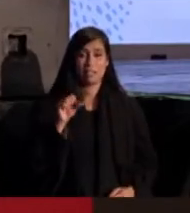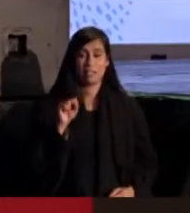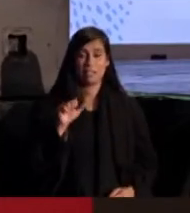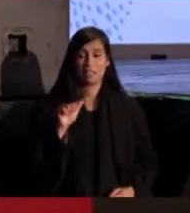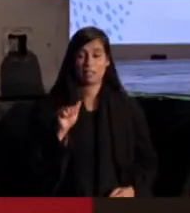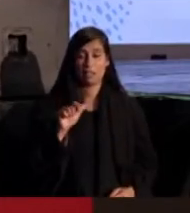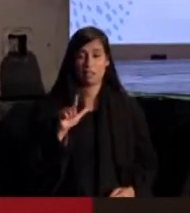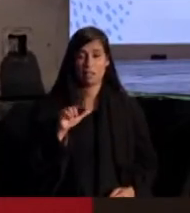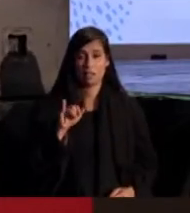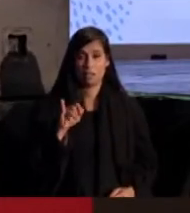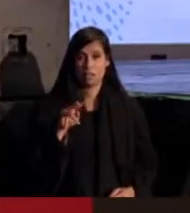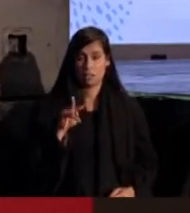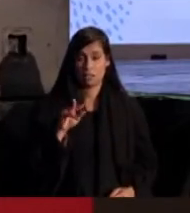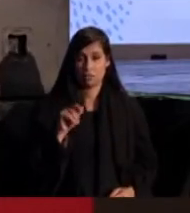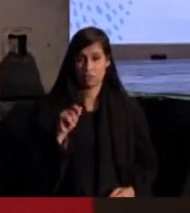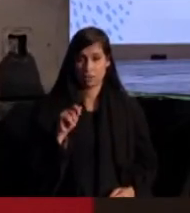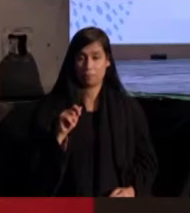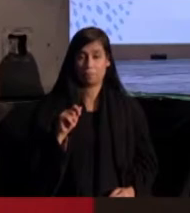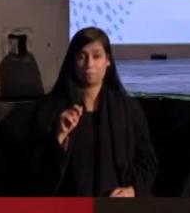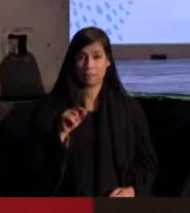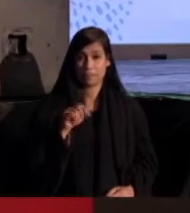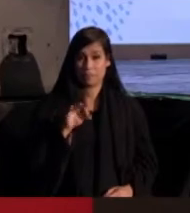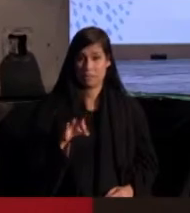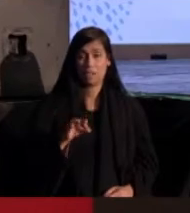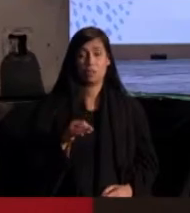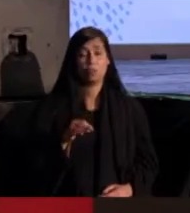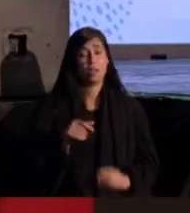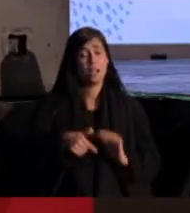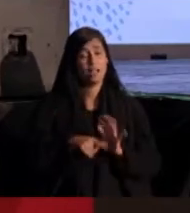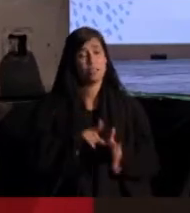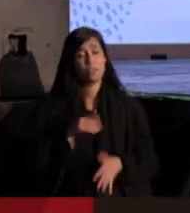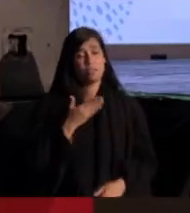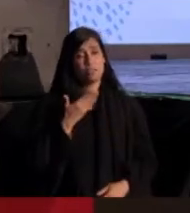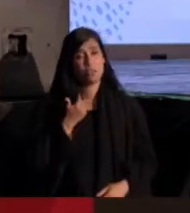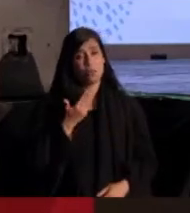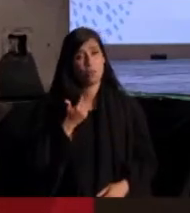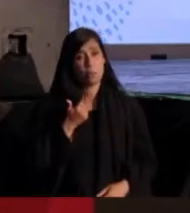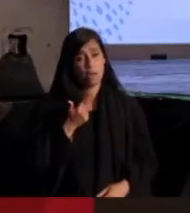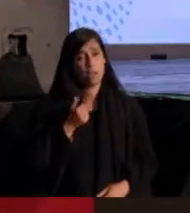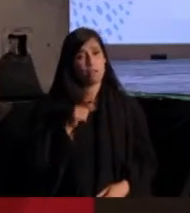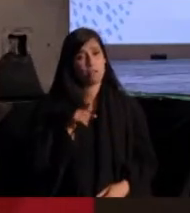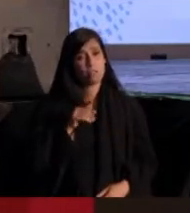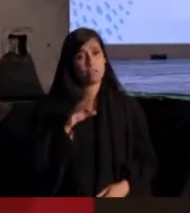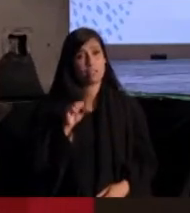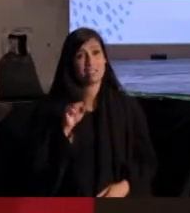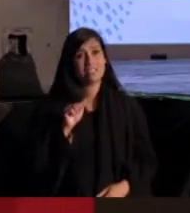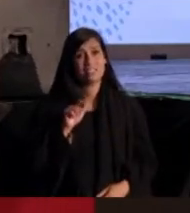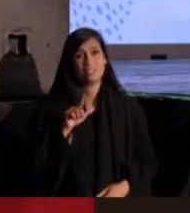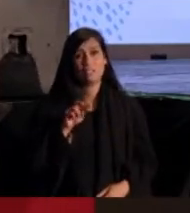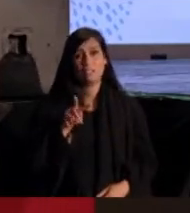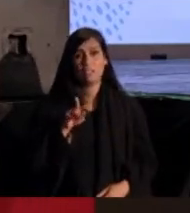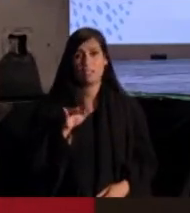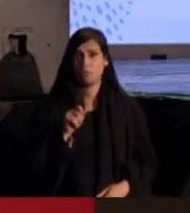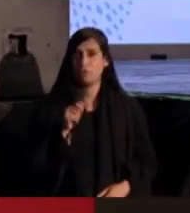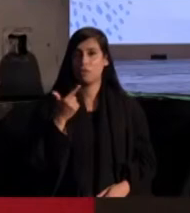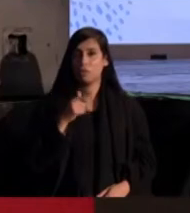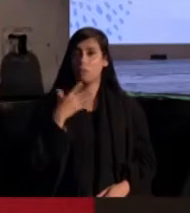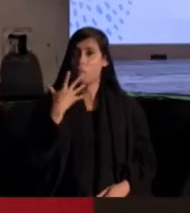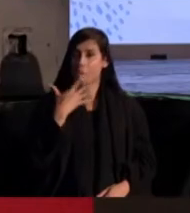lubrifica, e lubrifica o bolo alimentar. Não sendo isso, nos engasgaremos. Tem que ser liso,